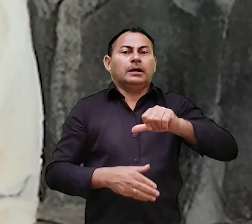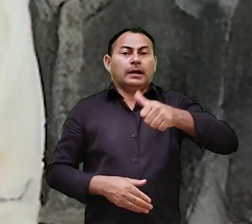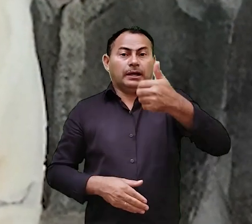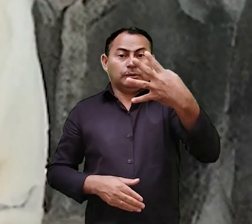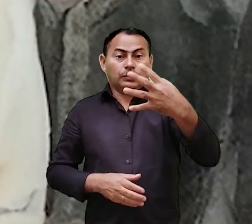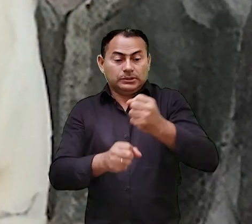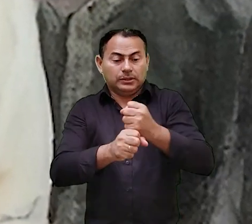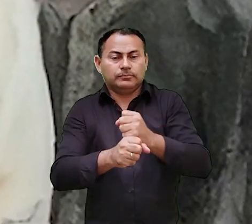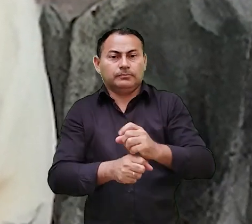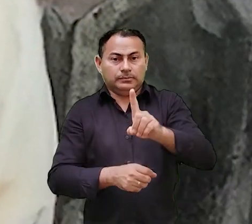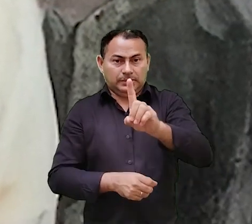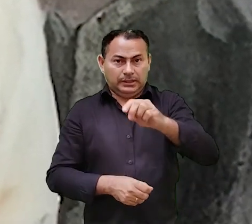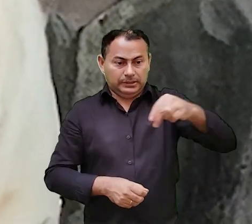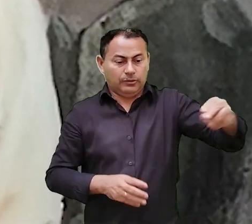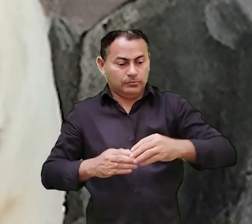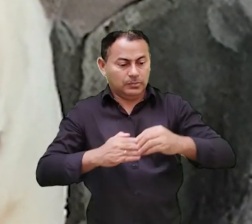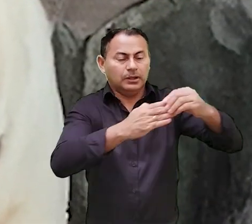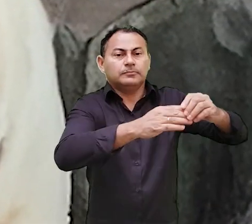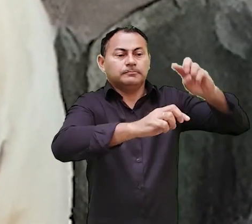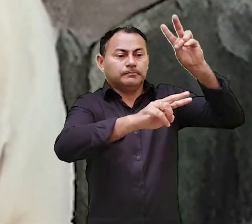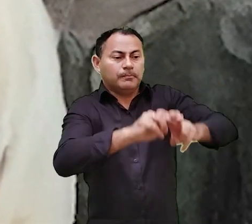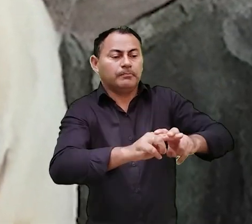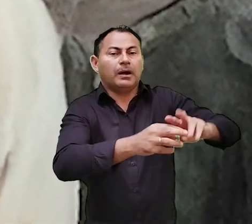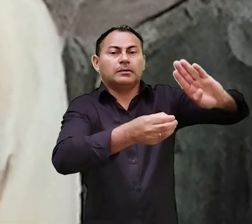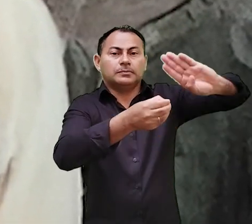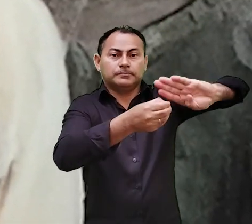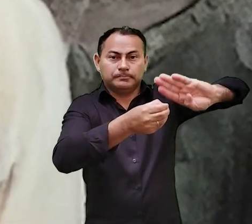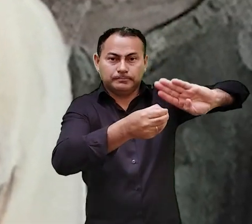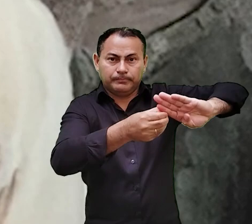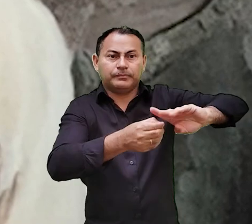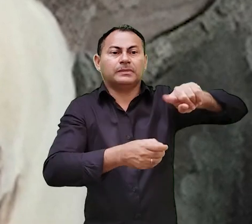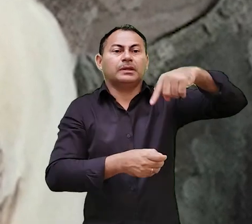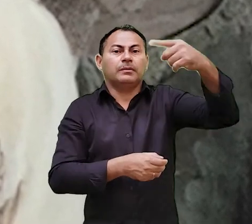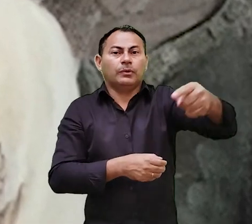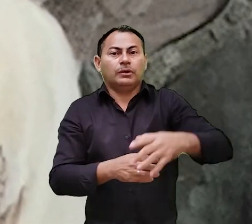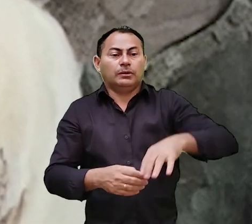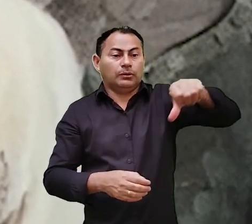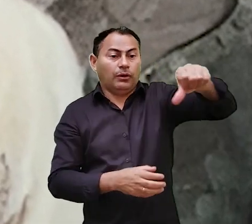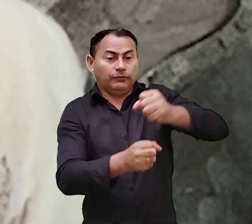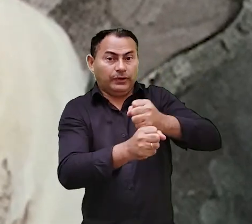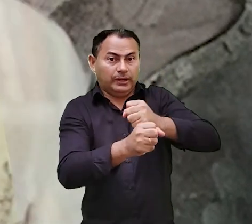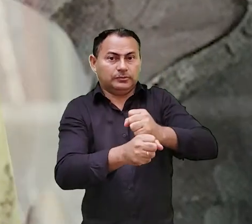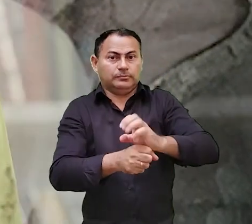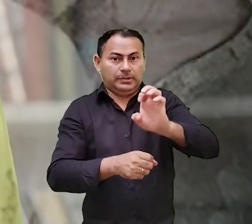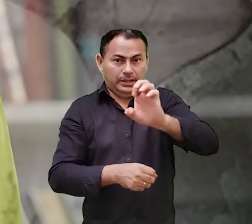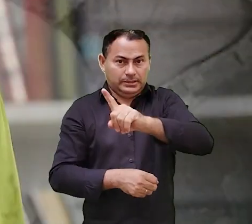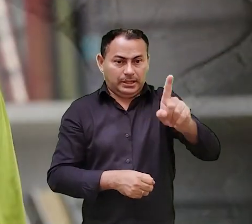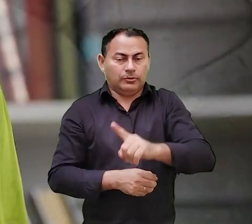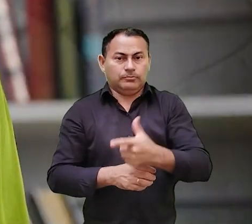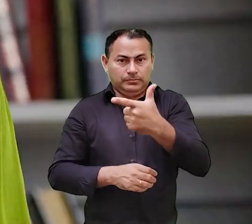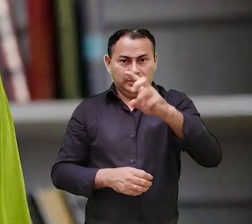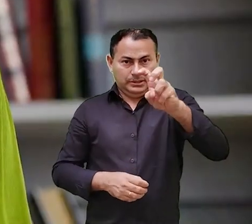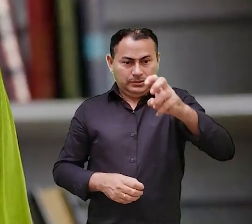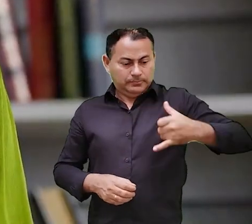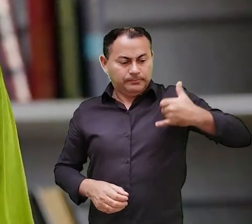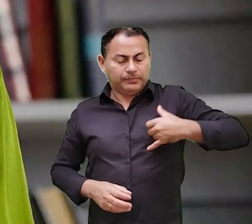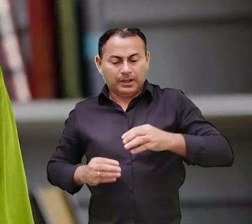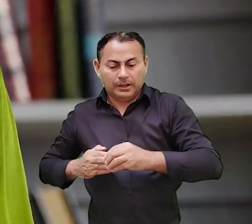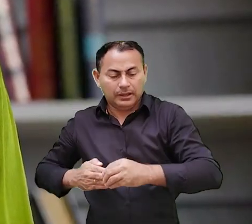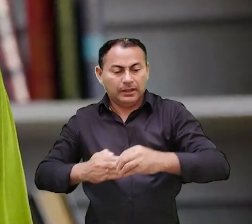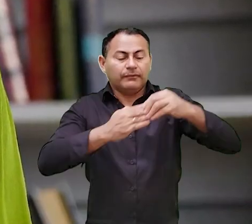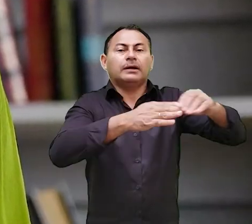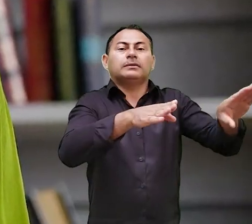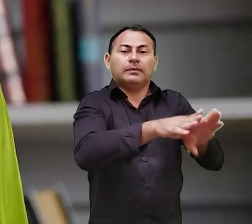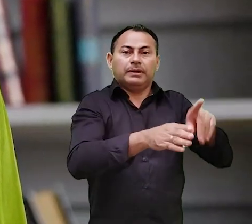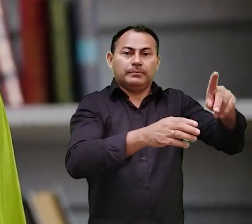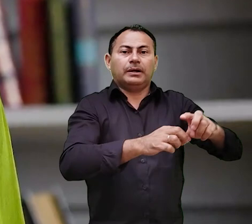deportações, quando tinha 14 anos, Daniel foi levado cativo para a Babilônia. Depois de 9 anos, Ezequiel, com 25 anos